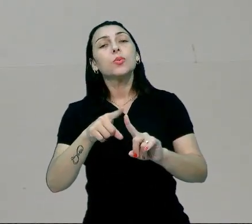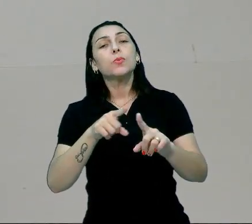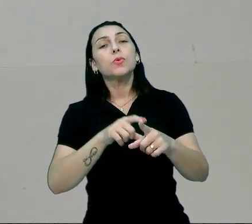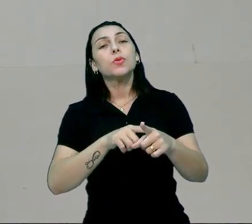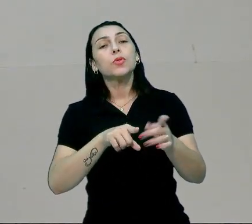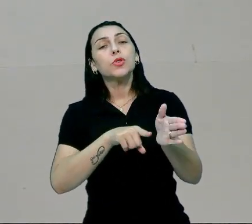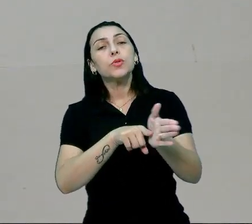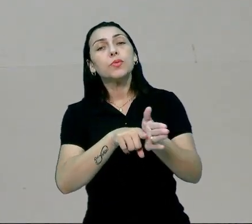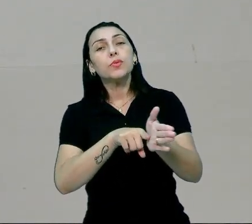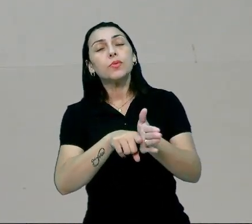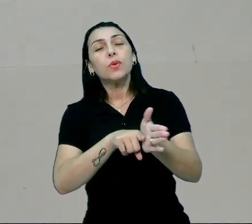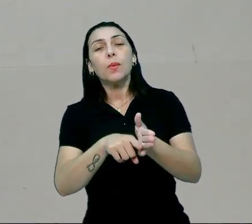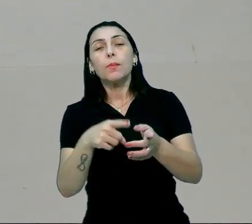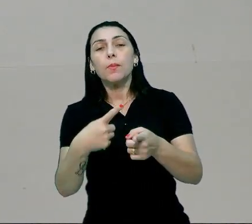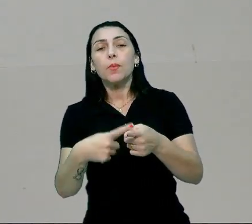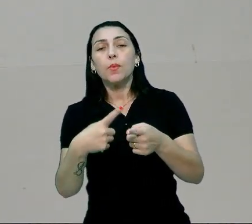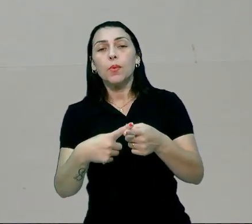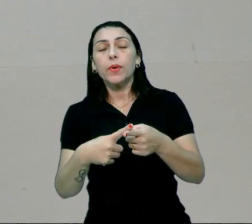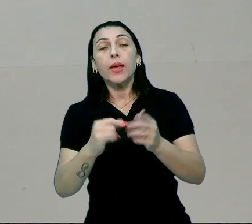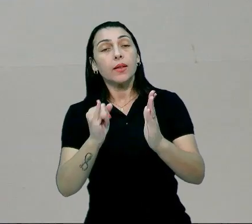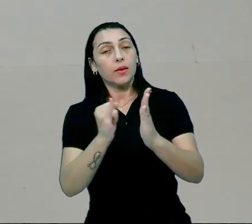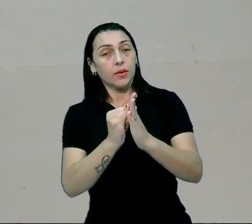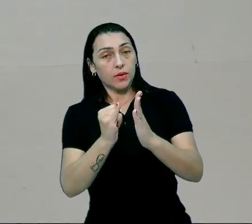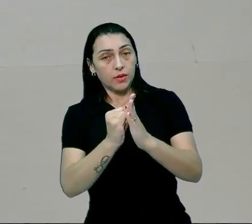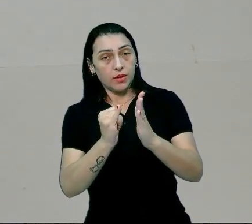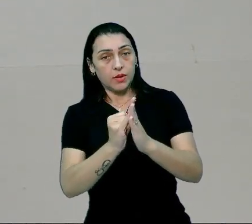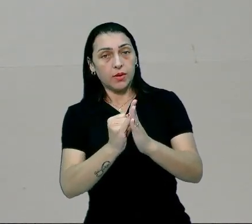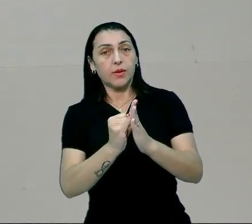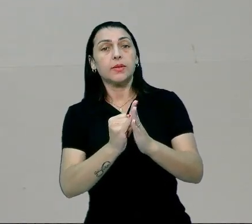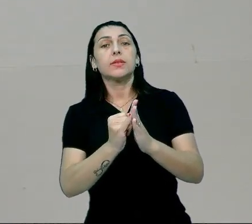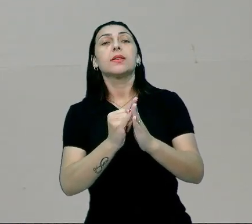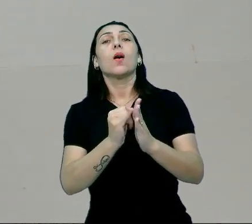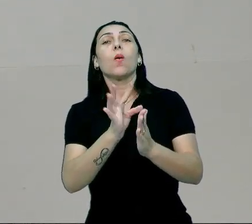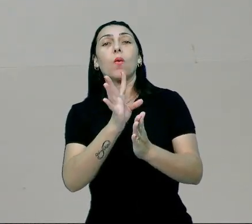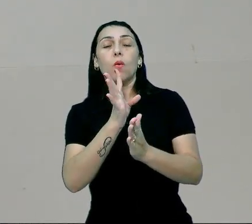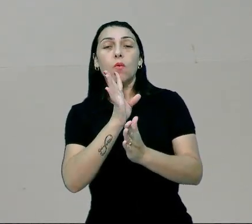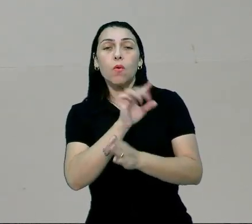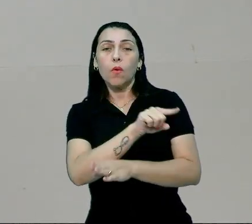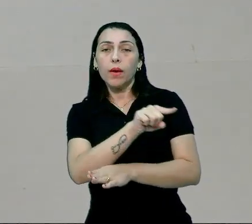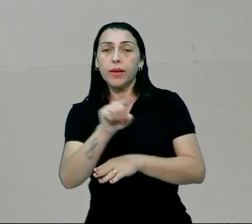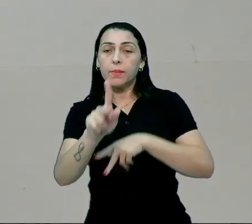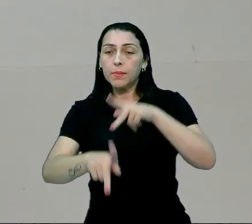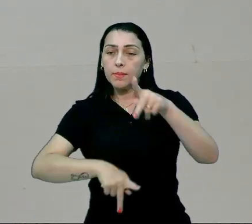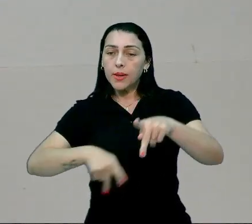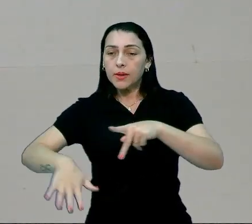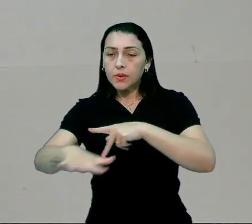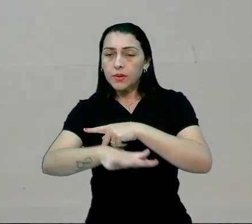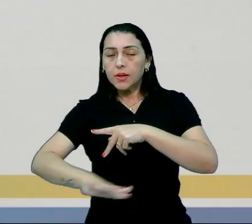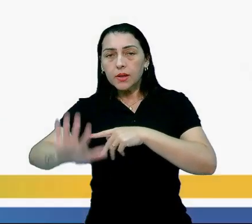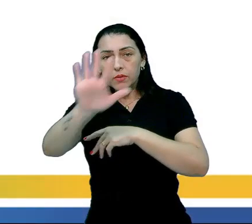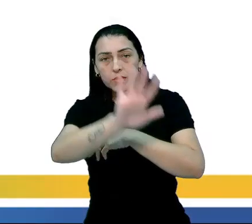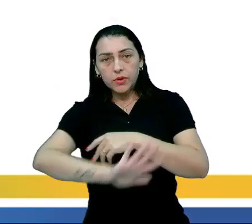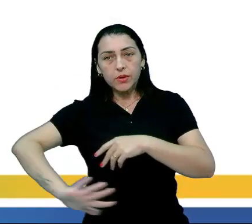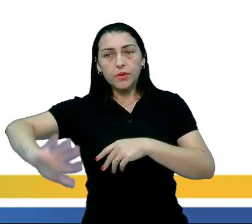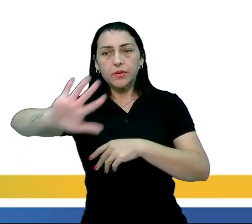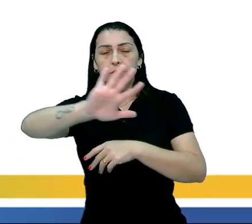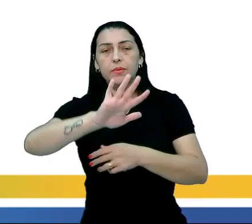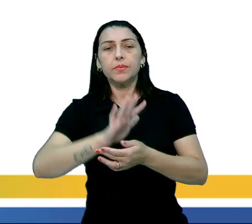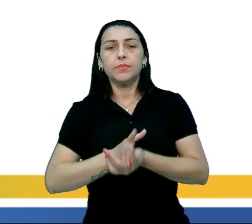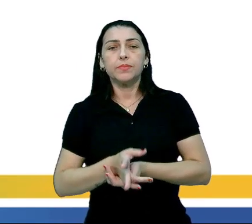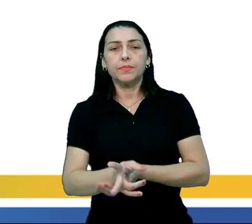Por quê? Porque elas são entidades que elas são reconhecidas pela sociedade de um modo geral. Então,